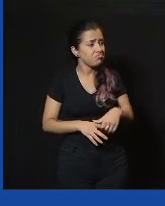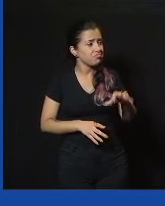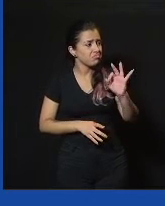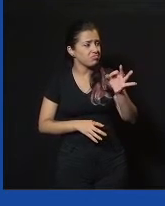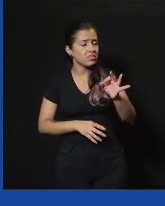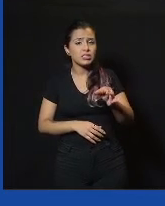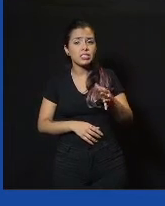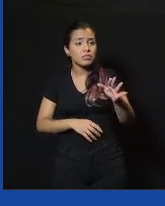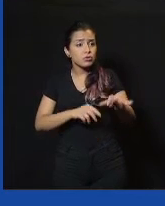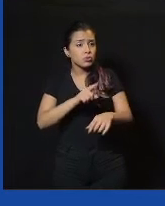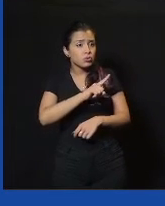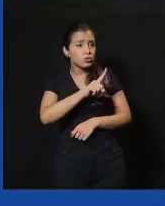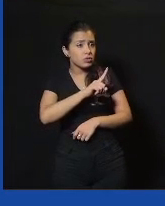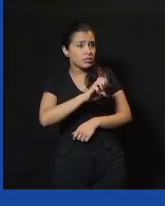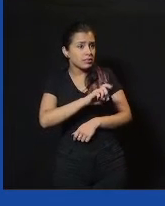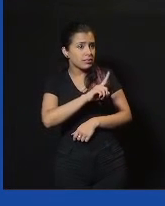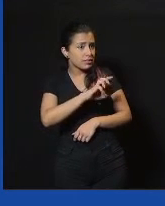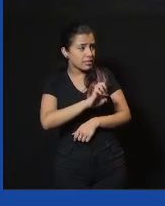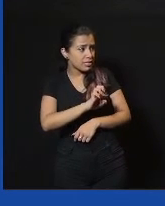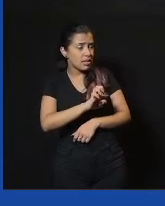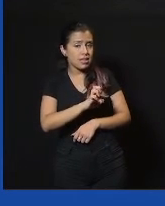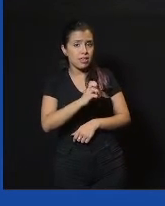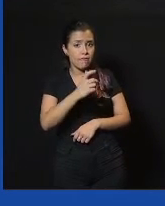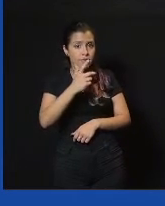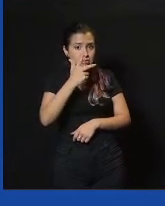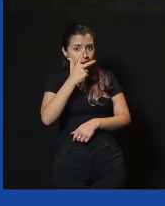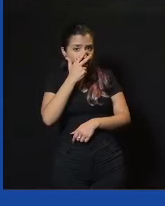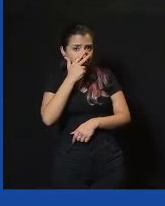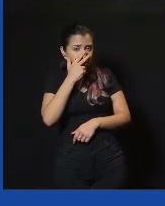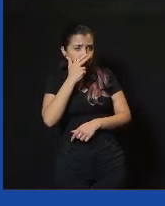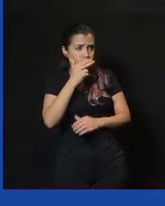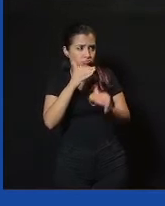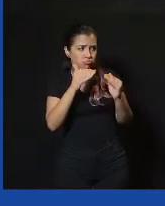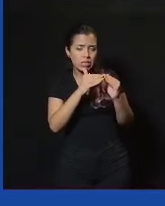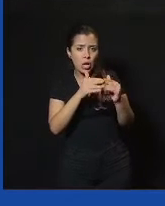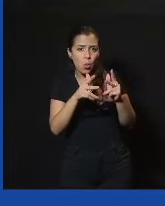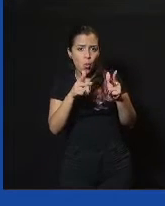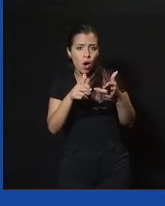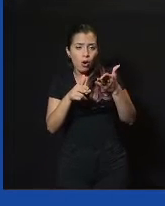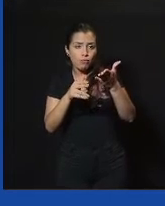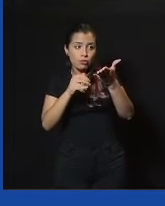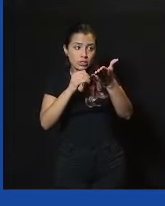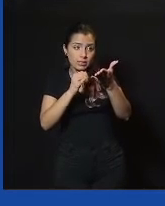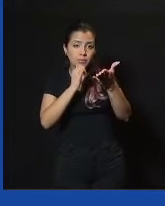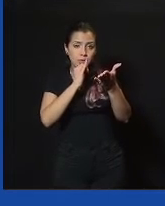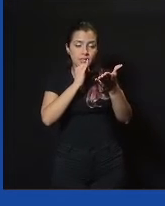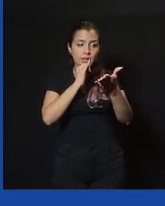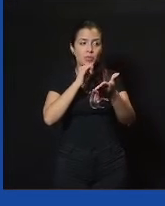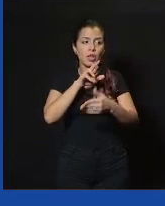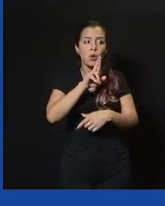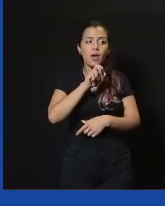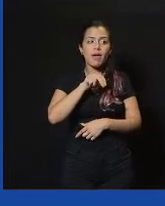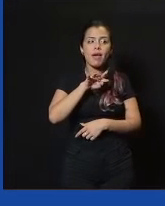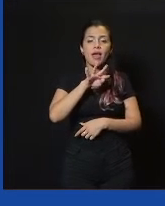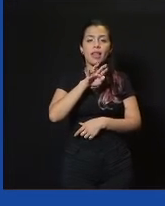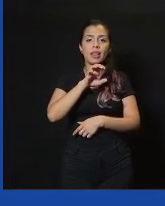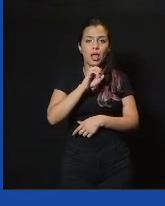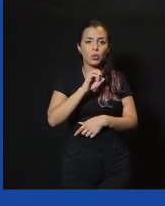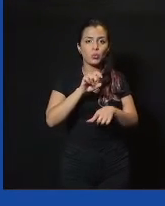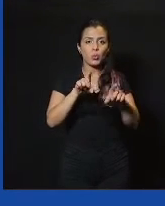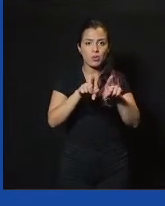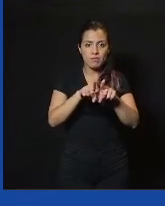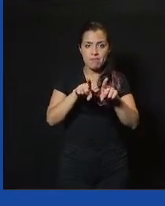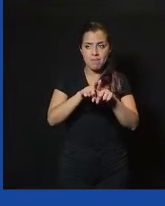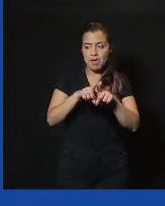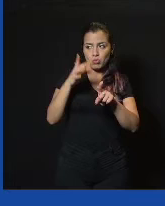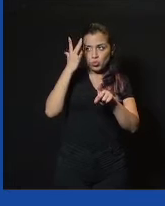alguma... nessa linha que a Renata falou... que talvez, assim como você e o Renato mencionaram algo, que eu nem sei se a Renata também experienciou do mesmo